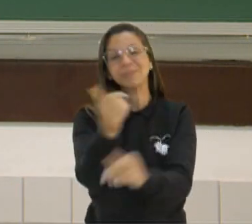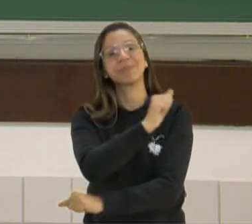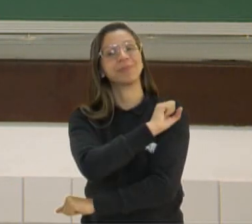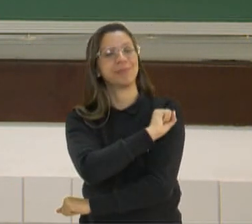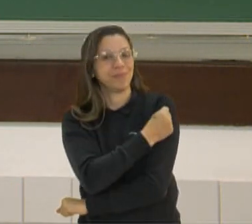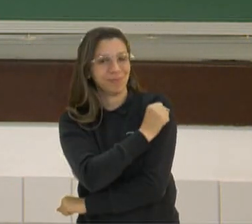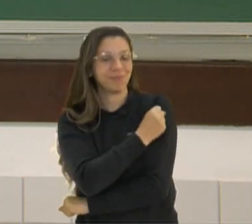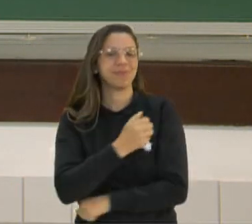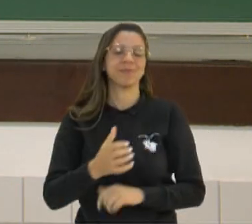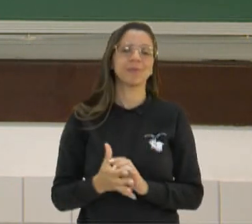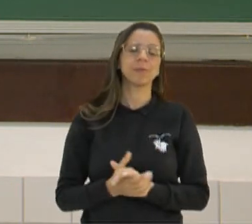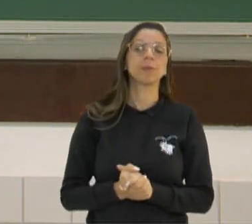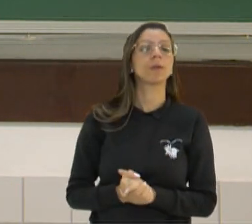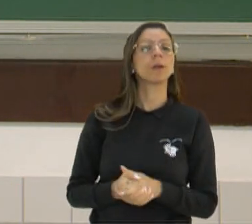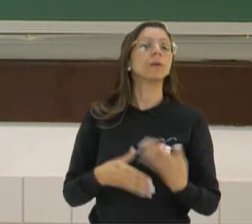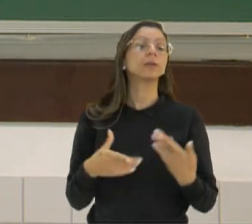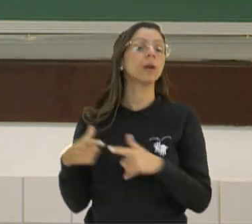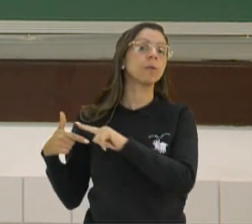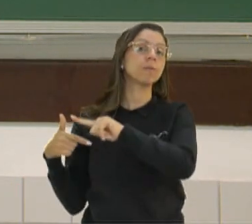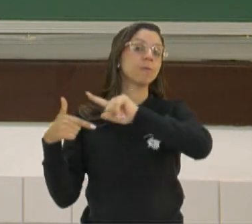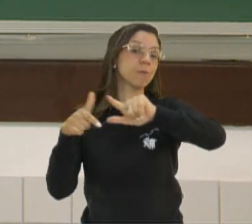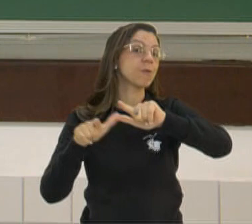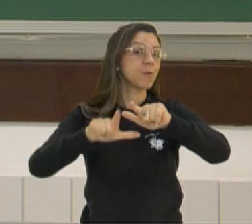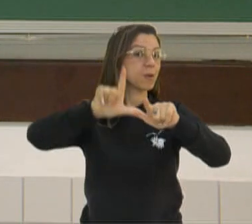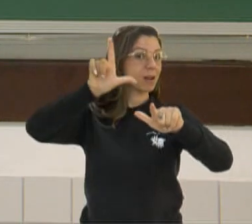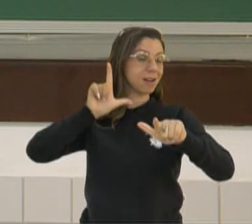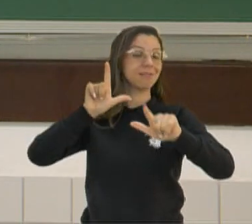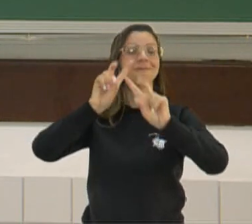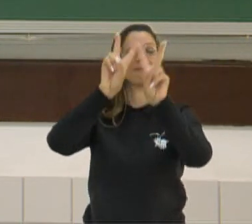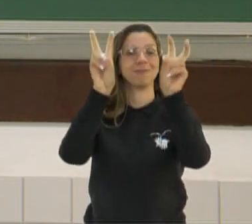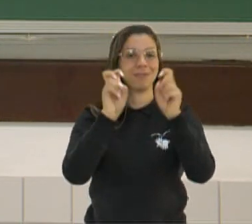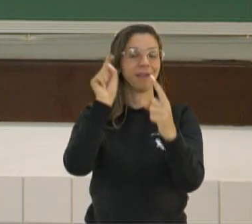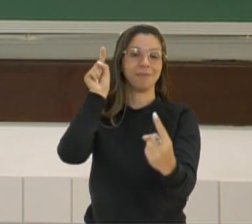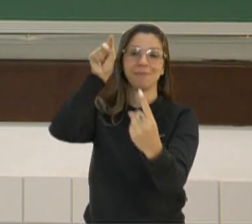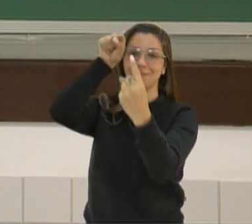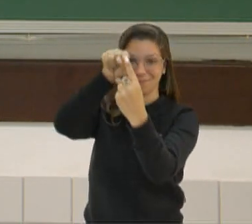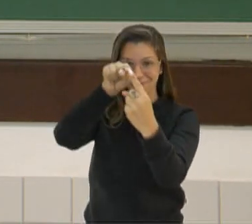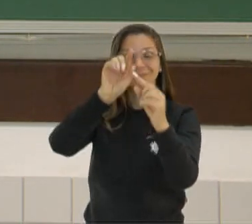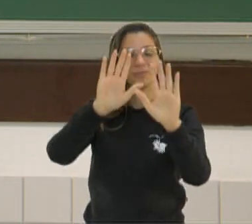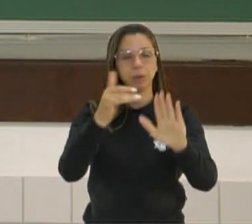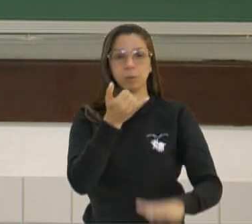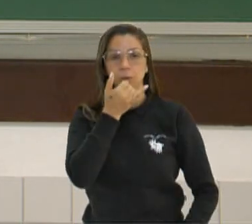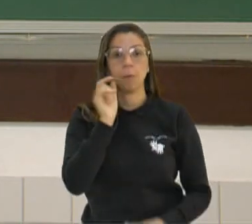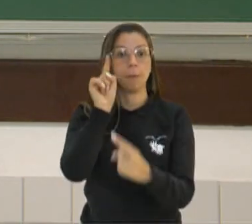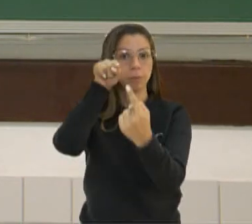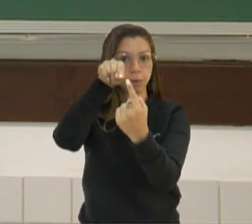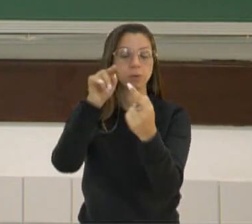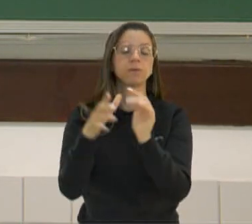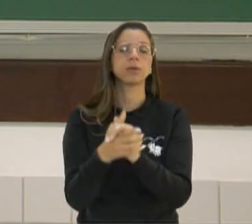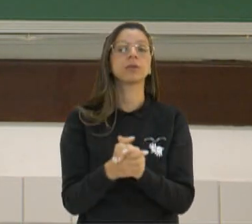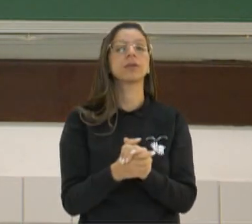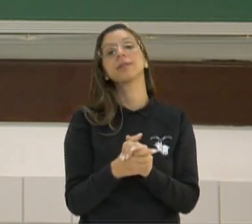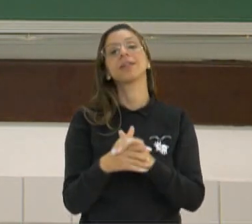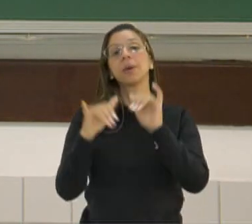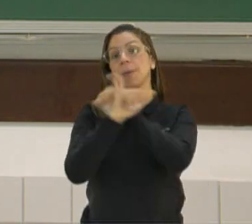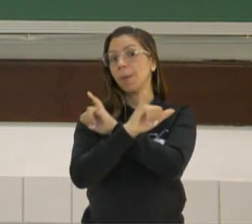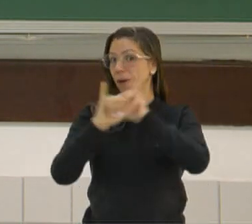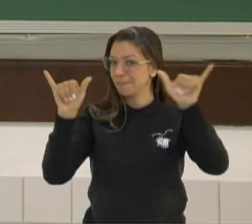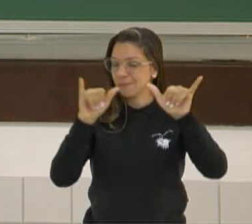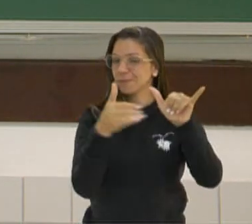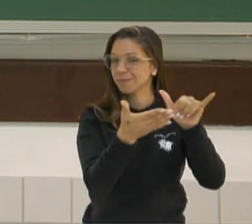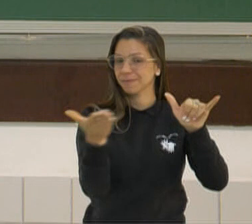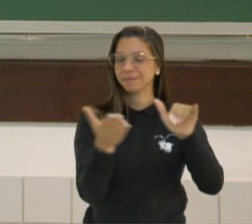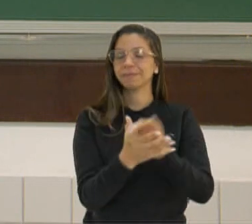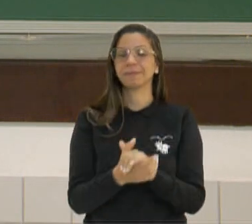ensino fundamental. Tradicionalmente, antes do tema e do conteúdo, ou dos objetivos, das nossas aulas, vamos aos recadinhos aí para